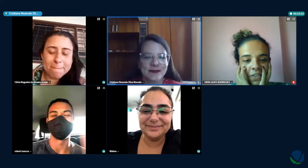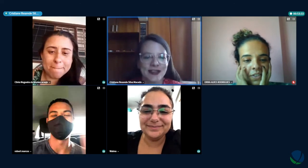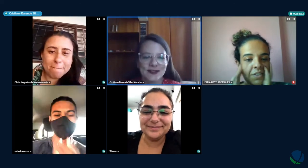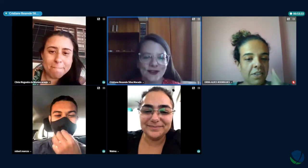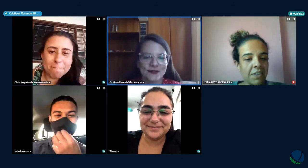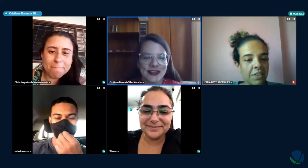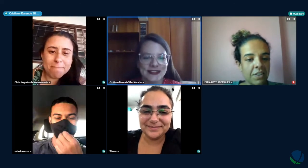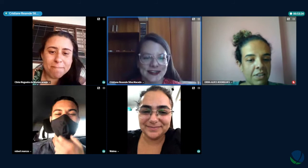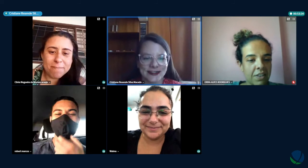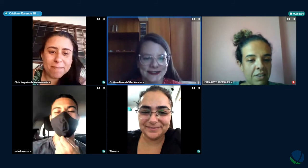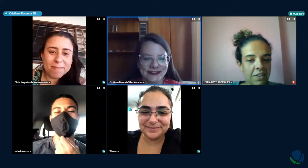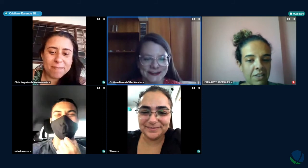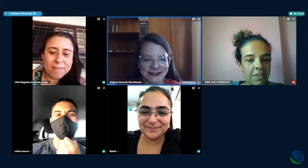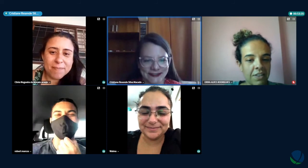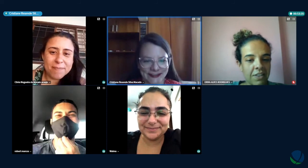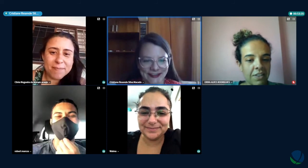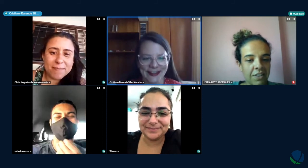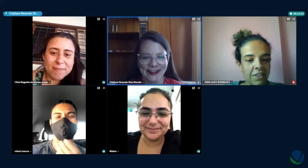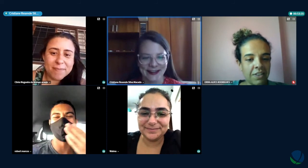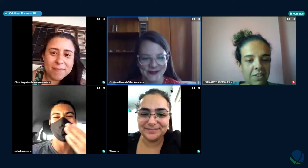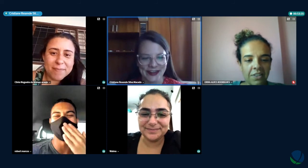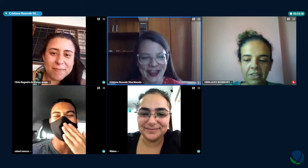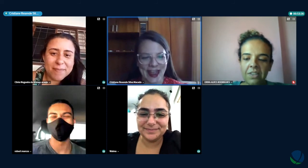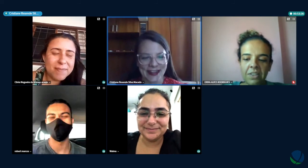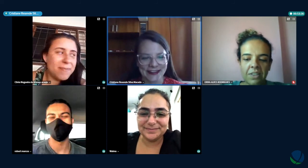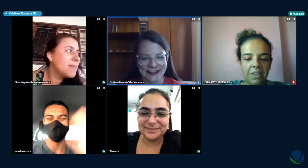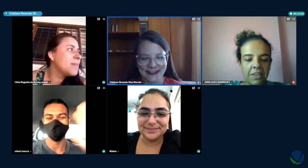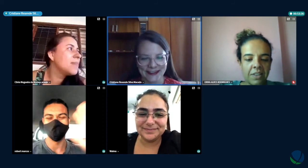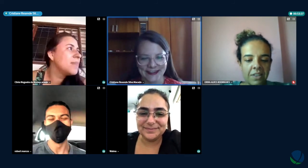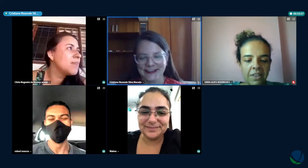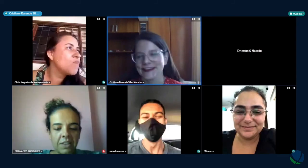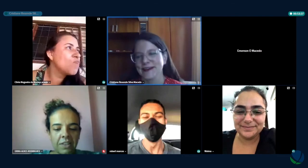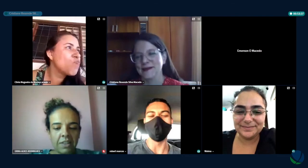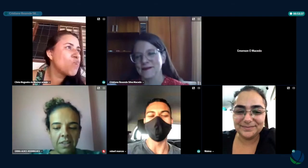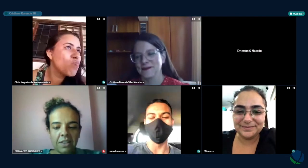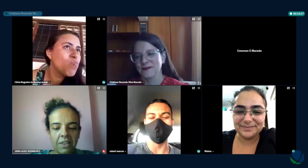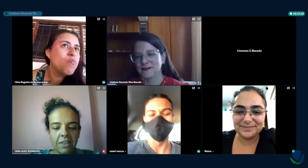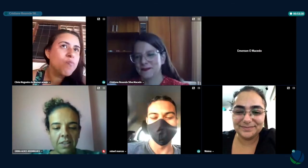mais novo mestrando obrigada